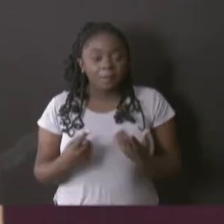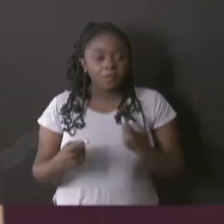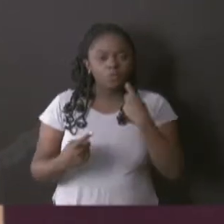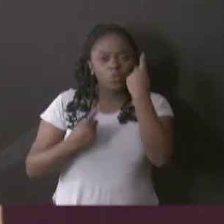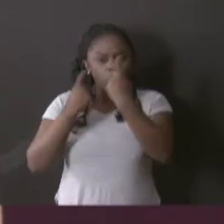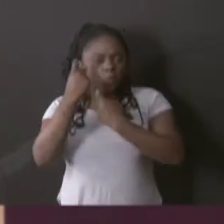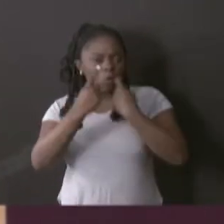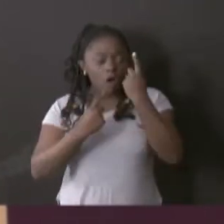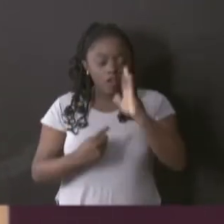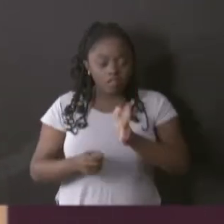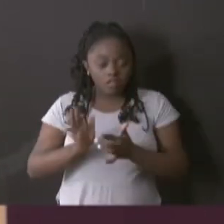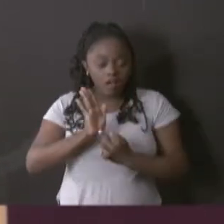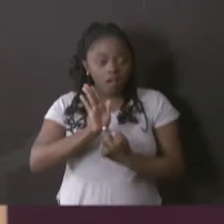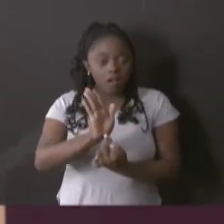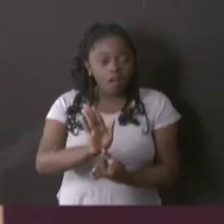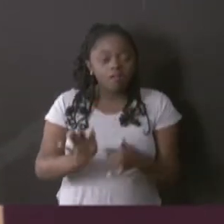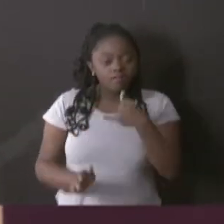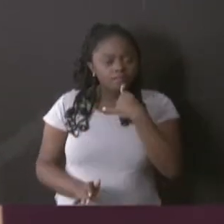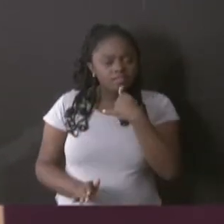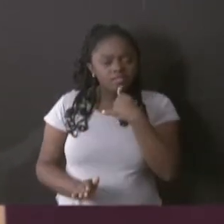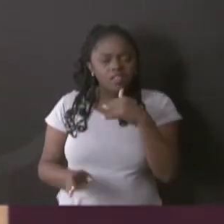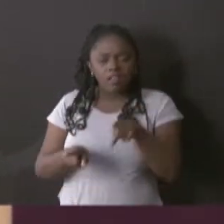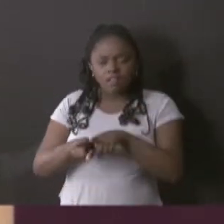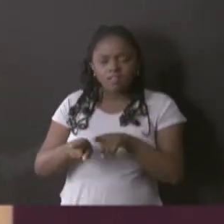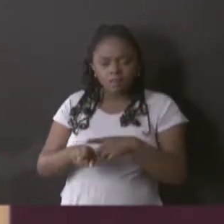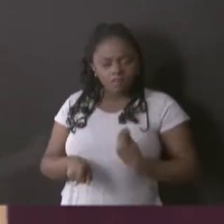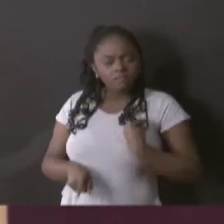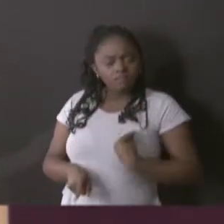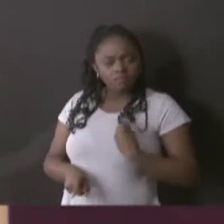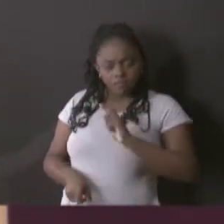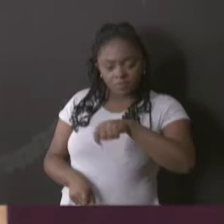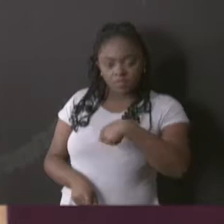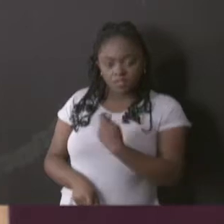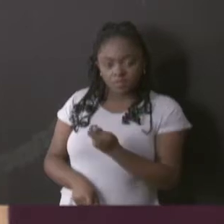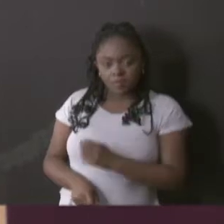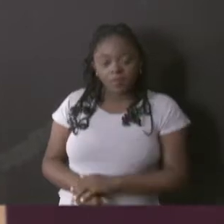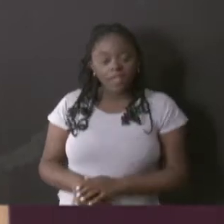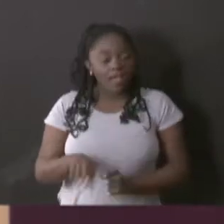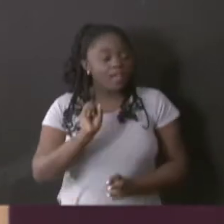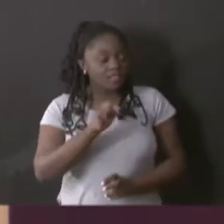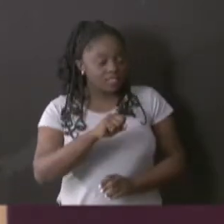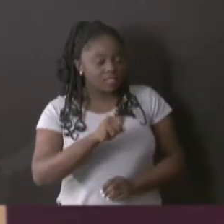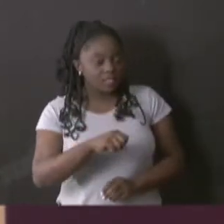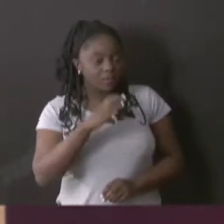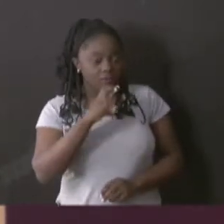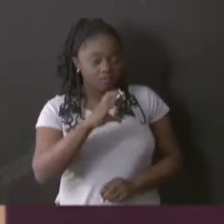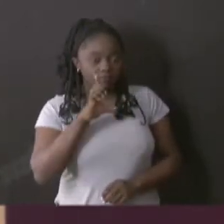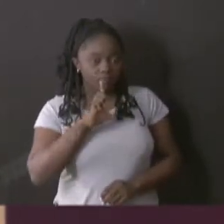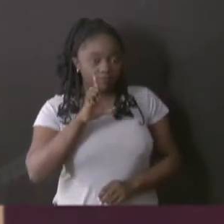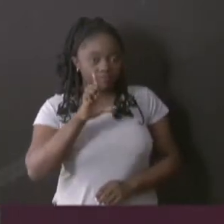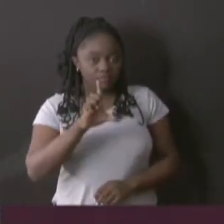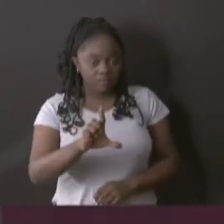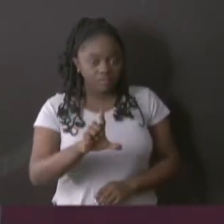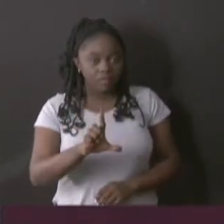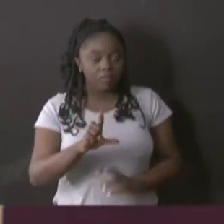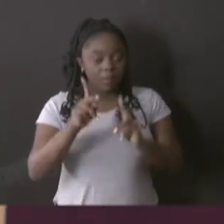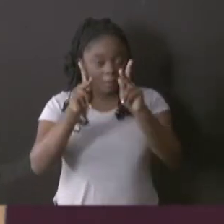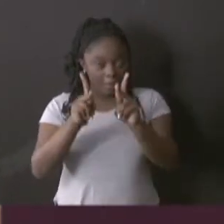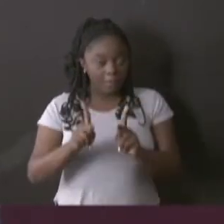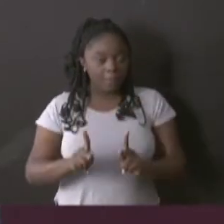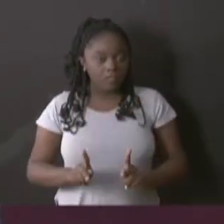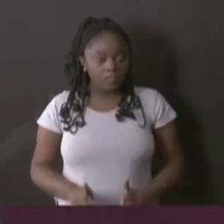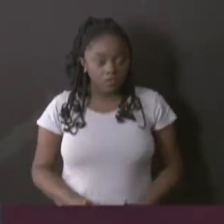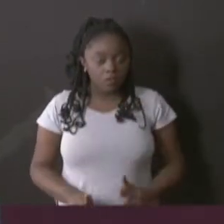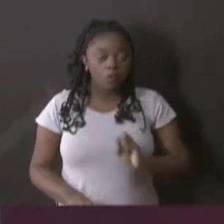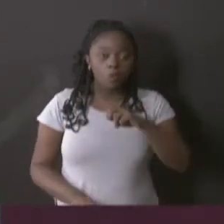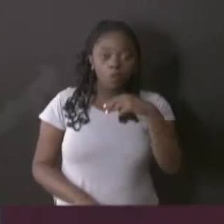rosto já está demonstrando tristeza. Isso. Isso faz parte do sinal? Faz parte do sinal. Uhum. Aí o classificador, quando a pessoa ou